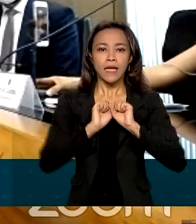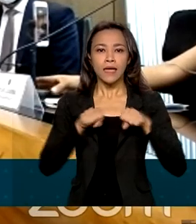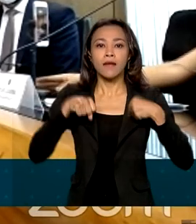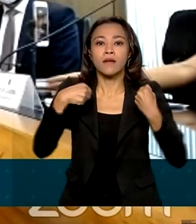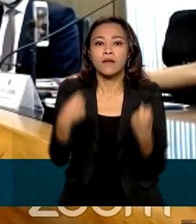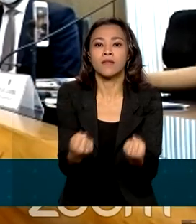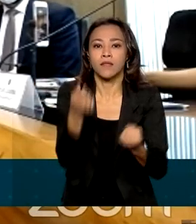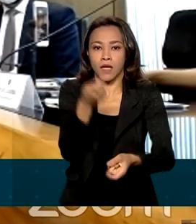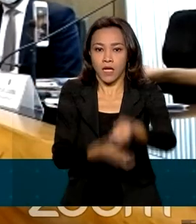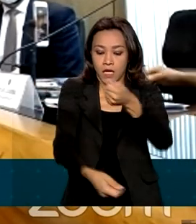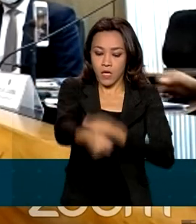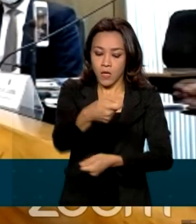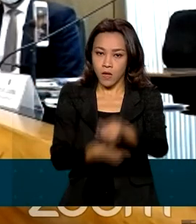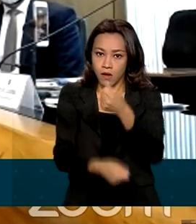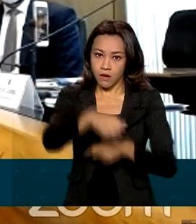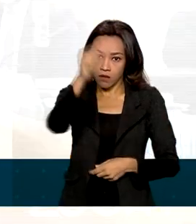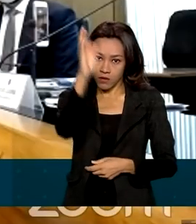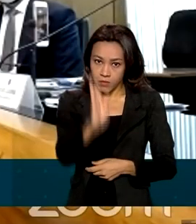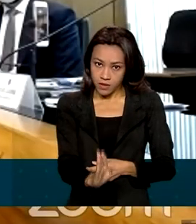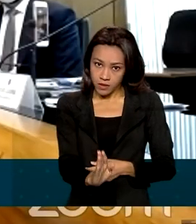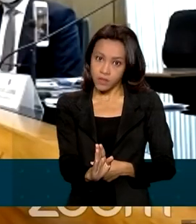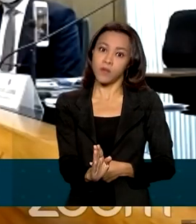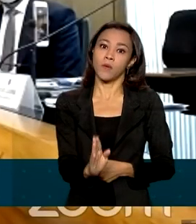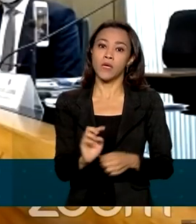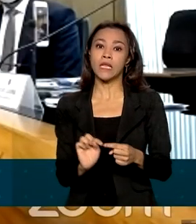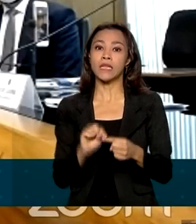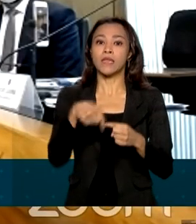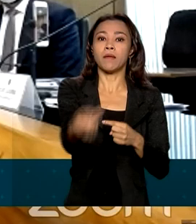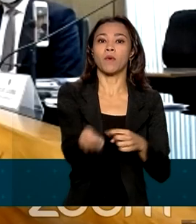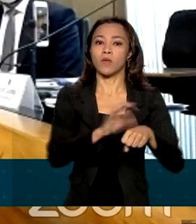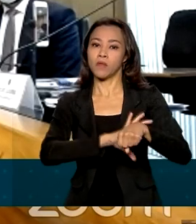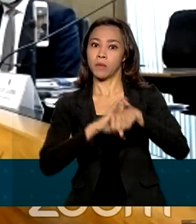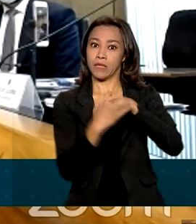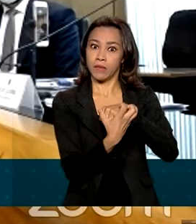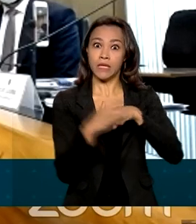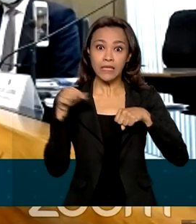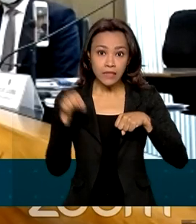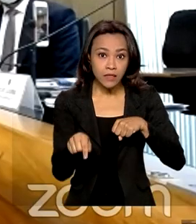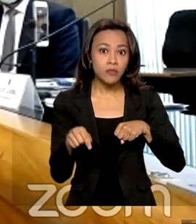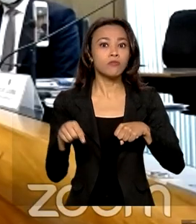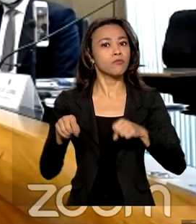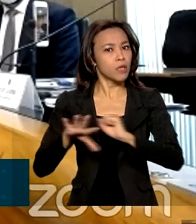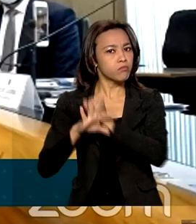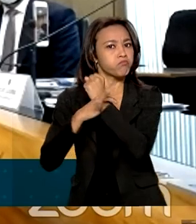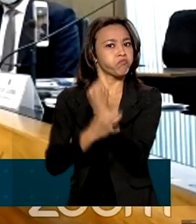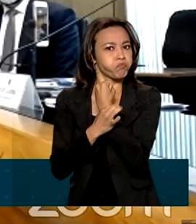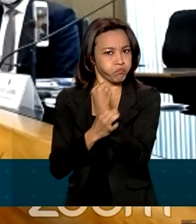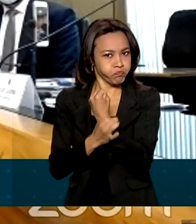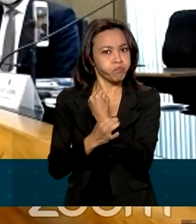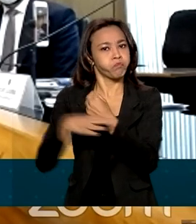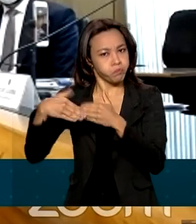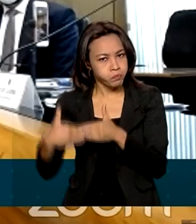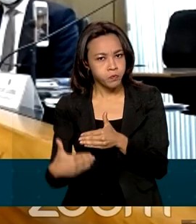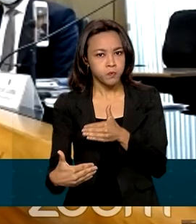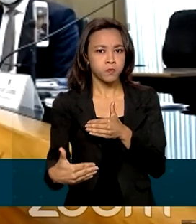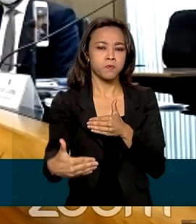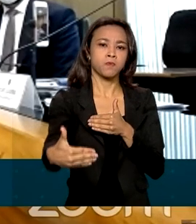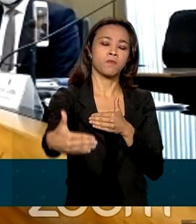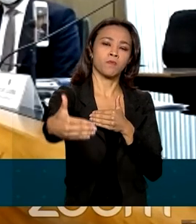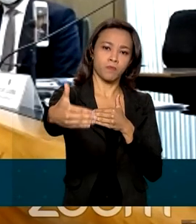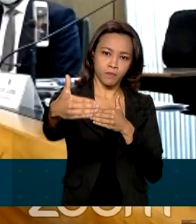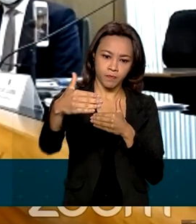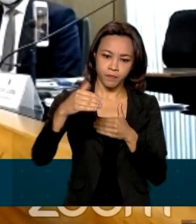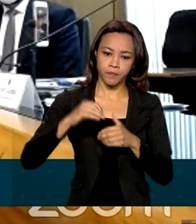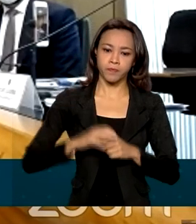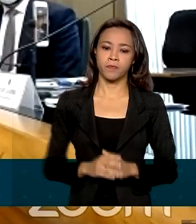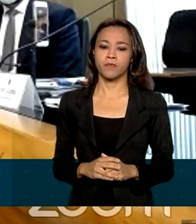Brasil vem fazendo, pós-pandemia, ela é extremamente sustentável e todas as sinalizações que